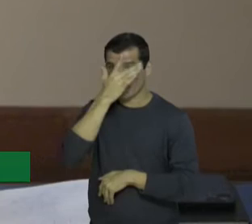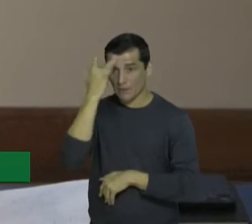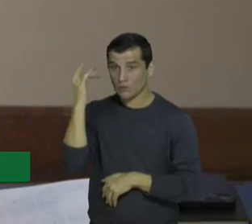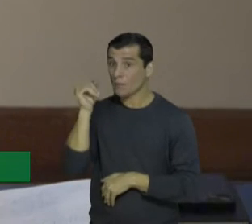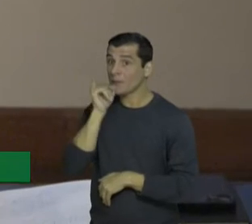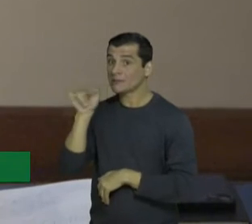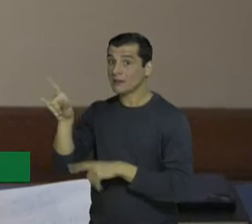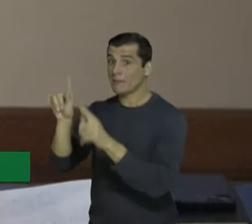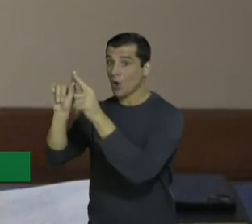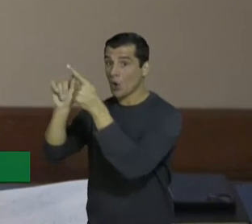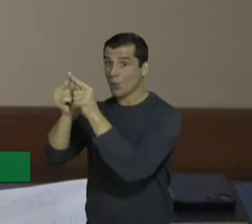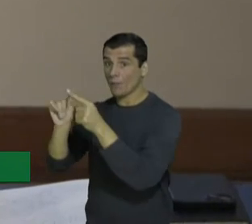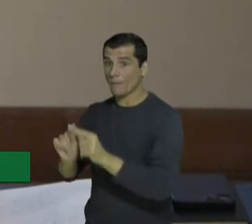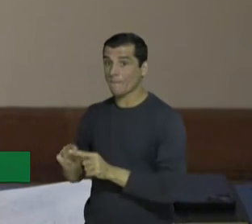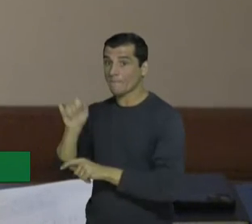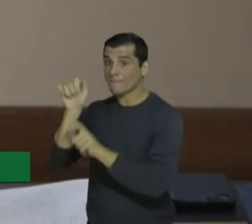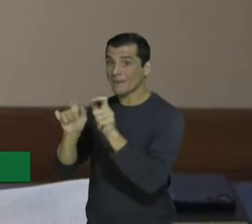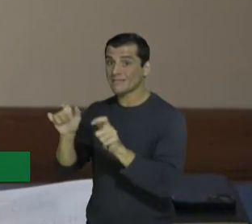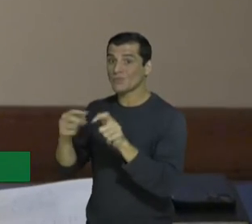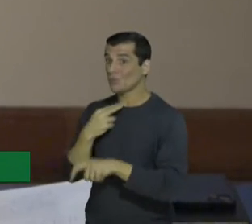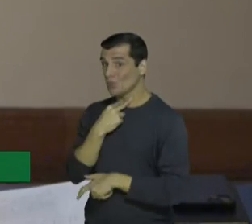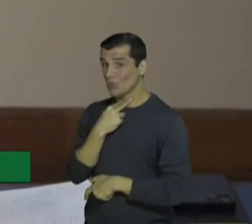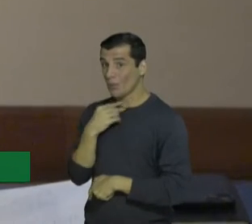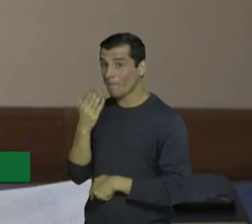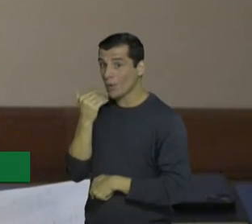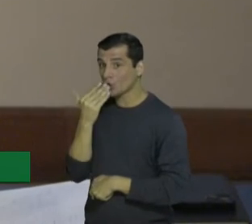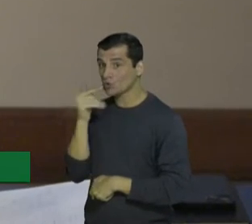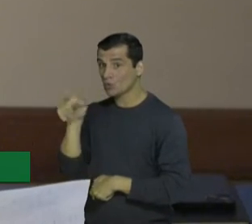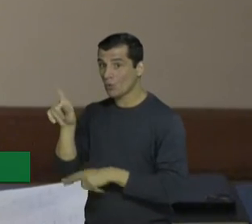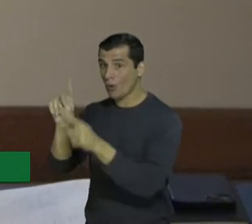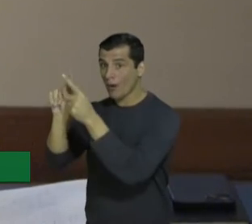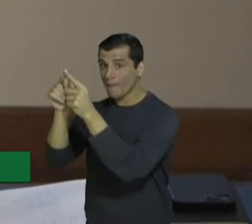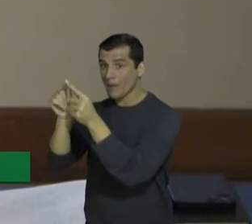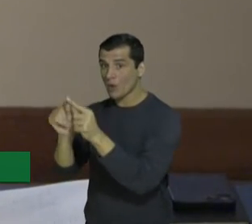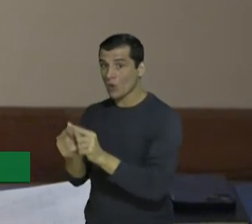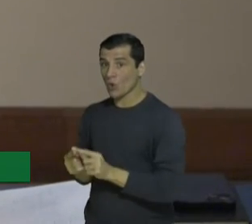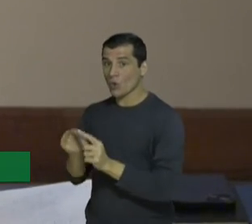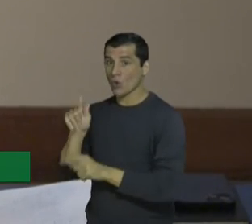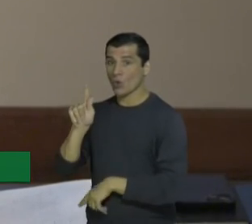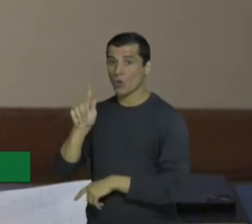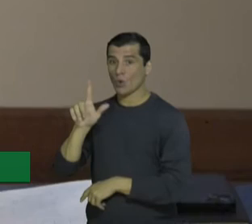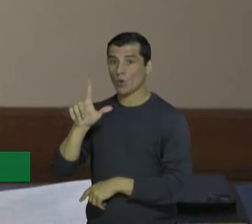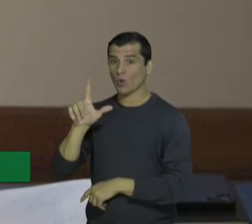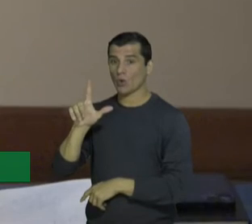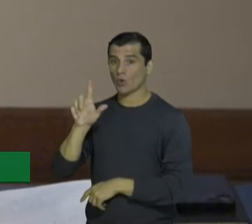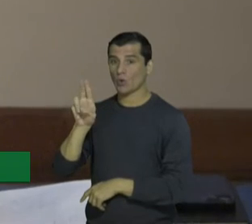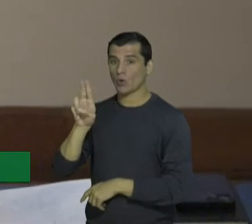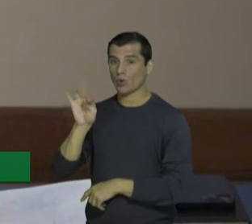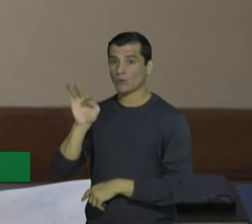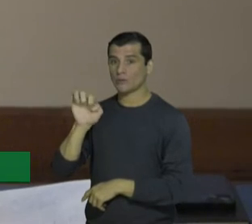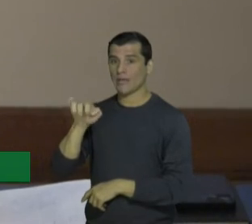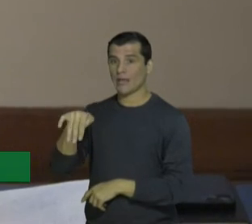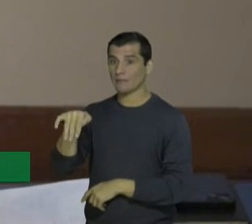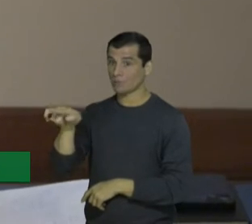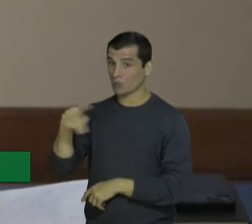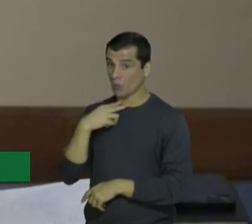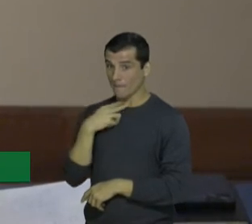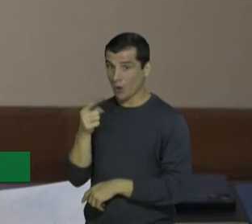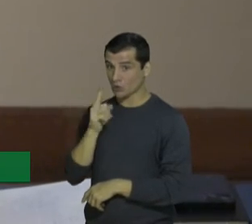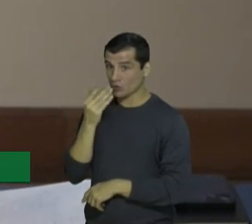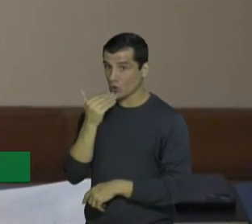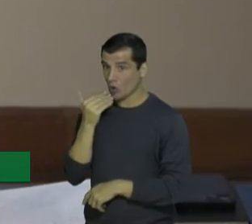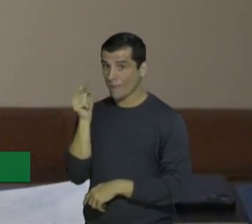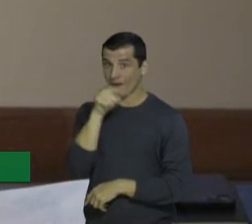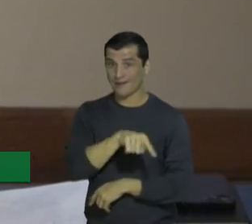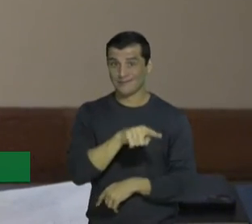glúten mas todas as pessoas que têm eh vontade de ter dietas alternativas nesse sentido mais uma vez Santa